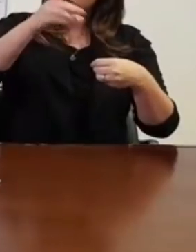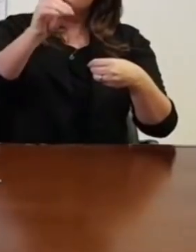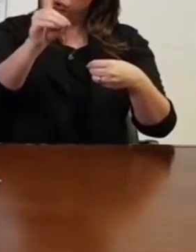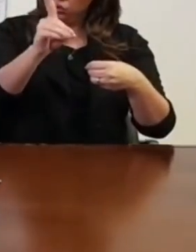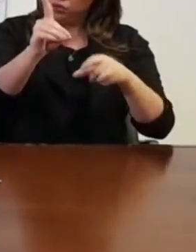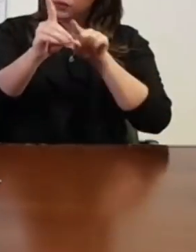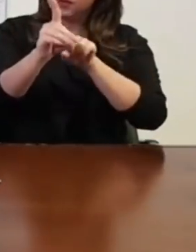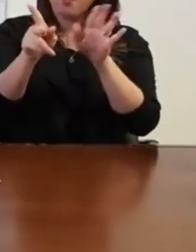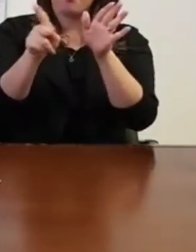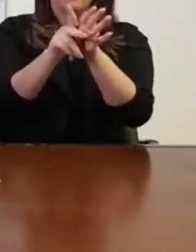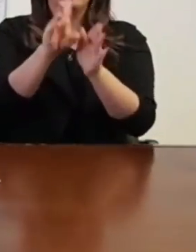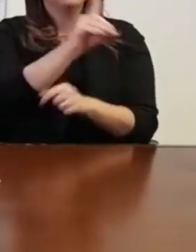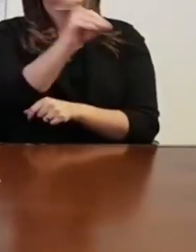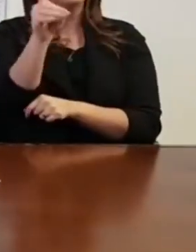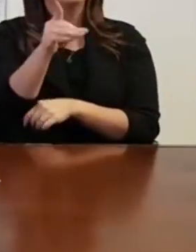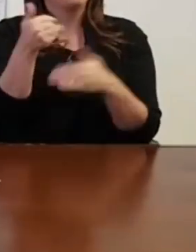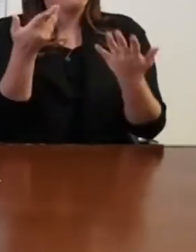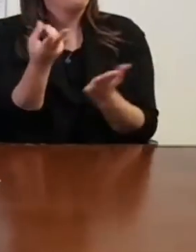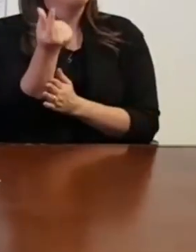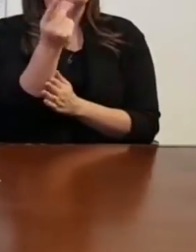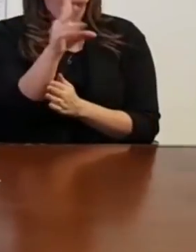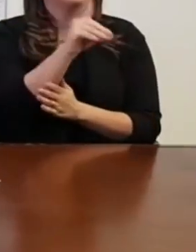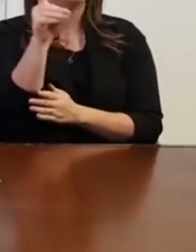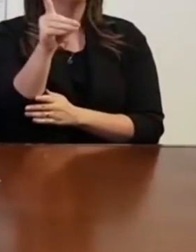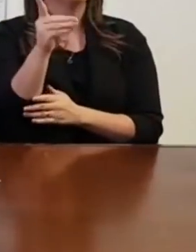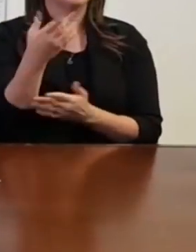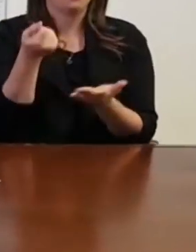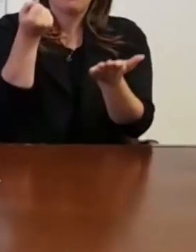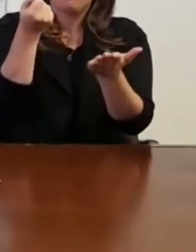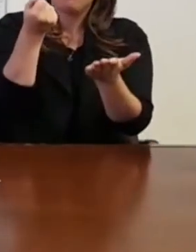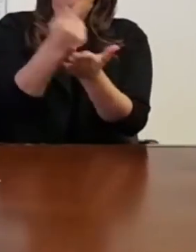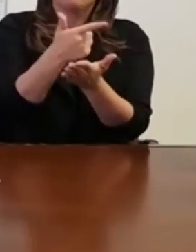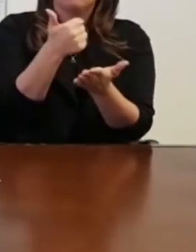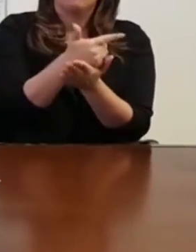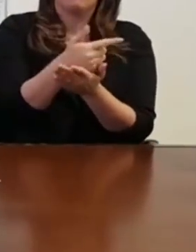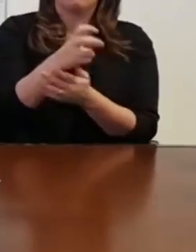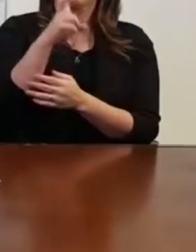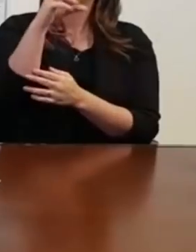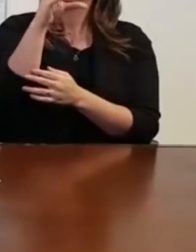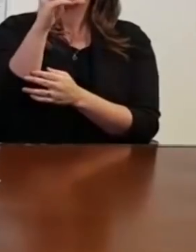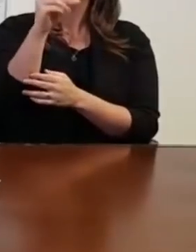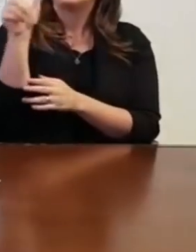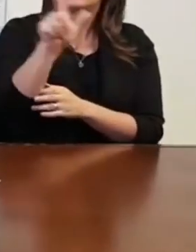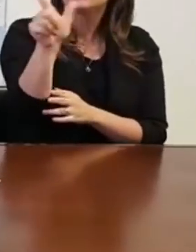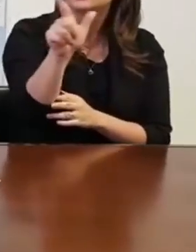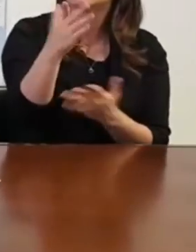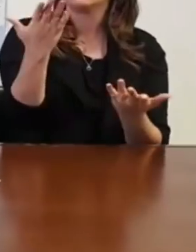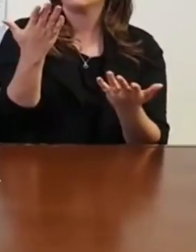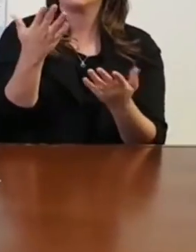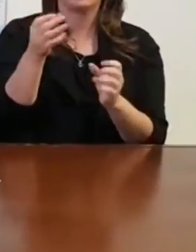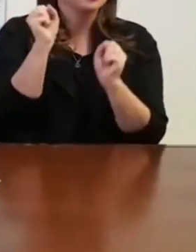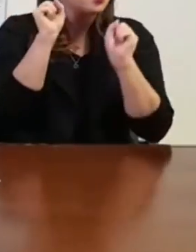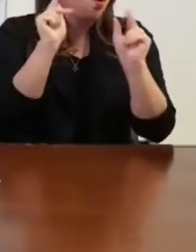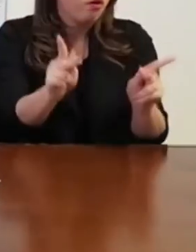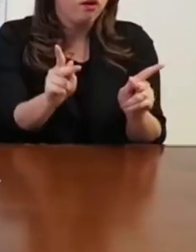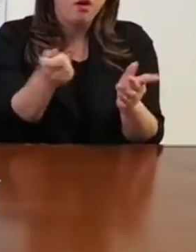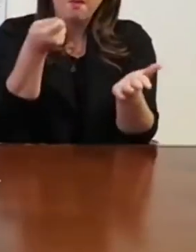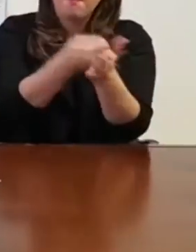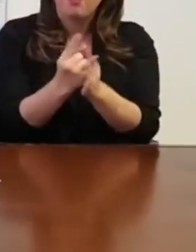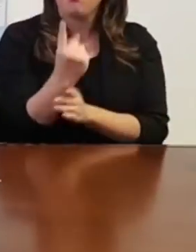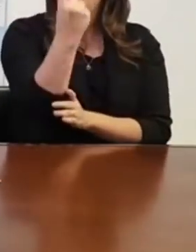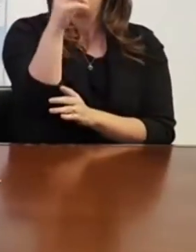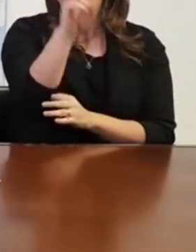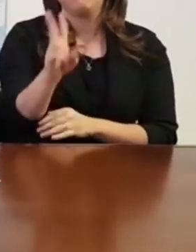óleo diesel. Ele tem direito, né, a 500 litros de óleo diesel, não interessa se o preço do petróleo subiu ou não. E, então, isso é uma